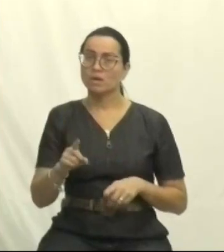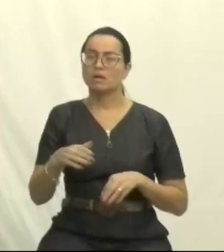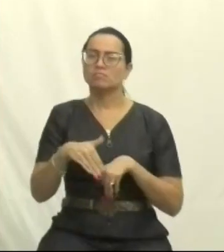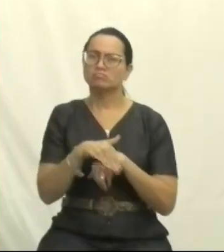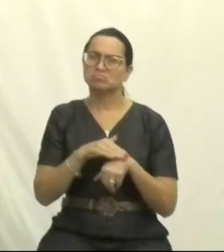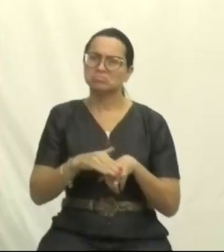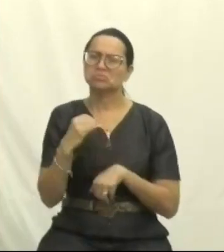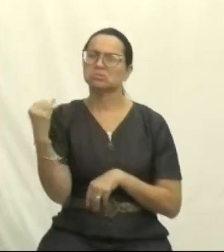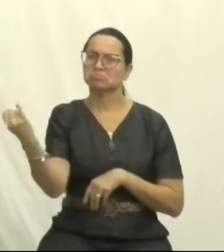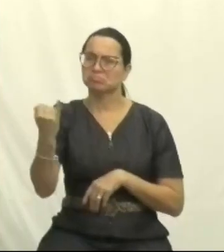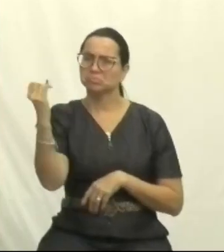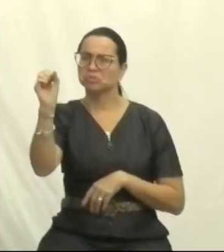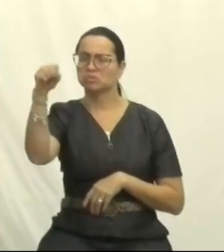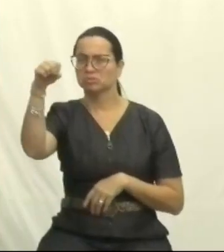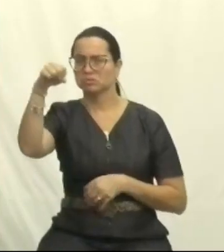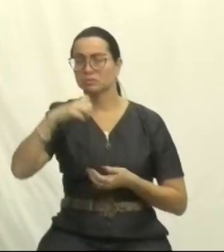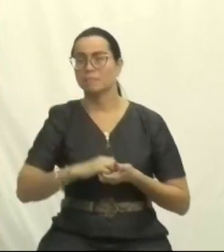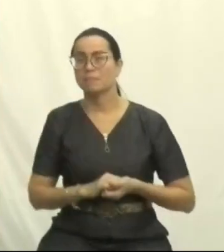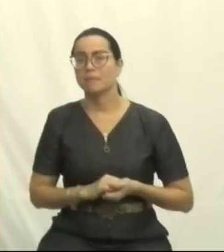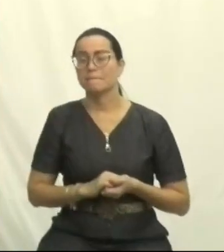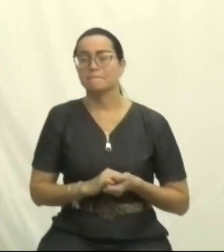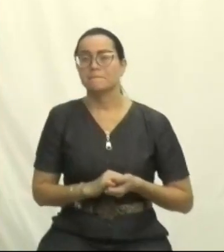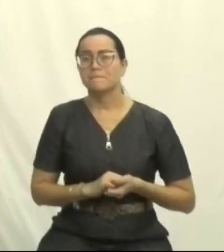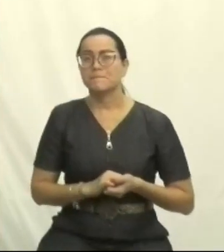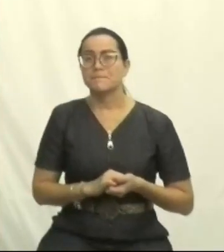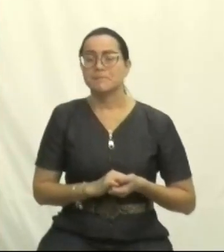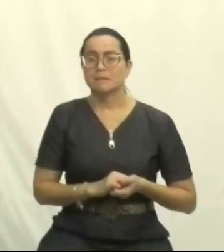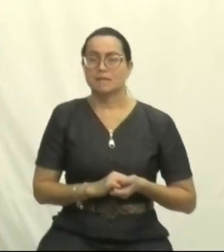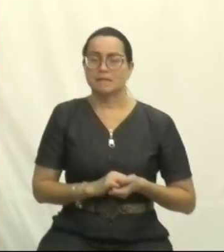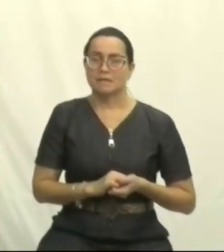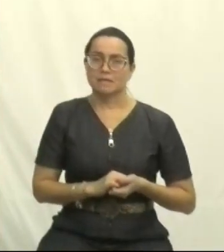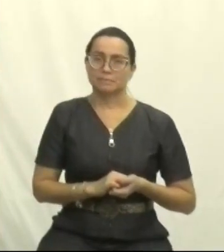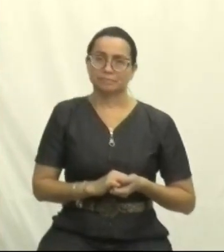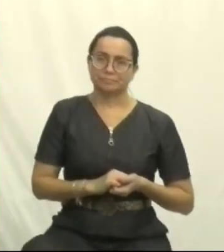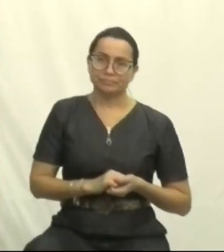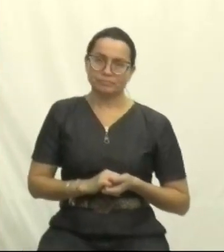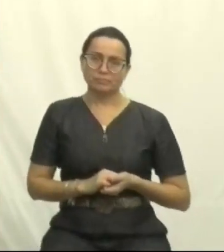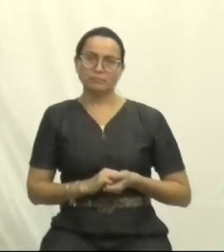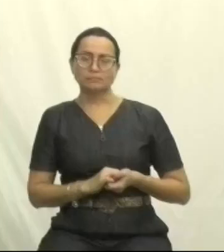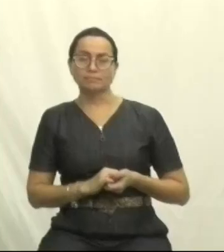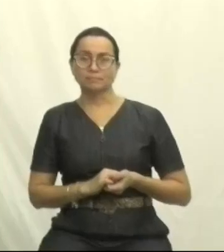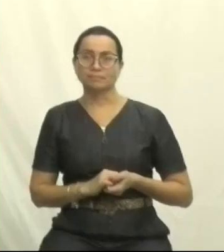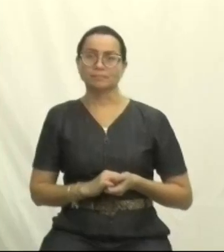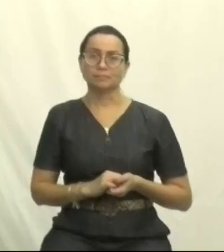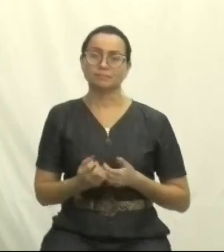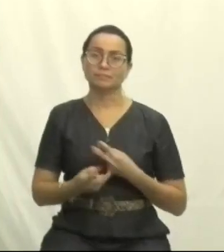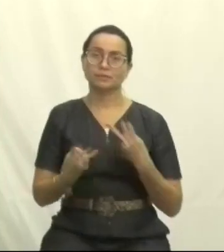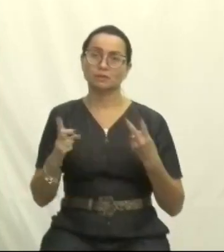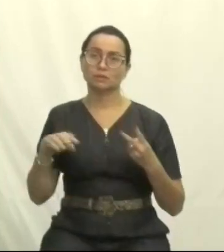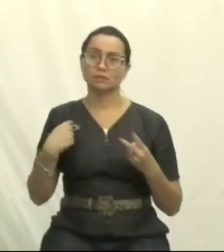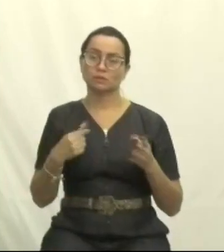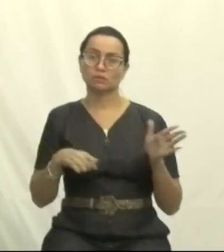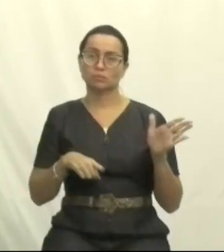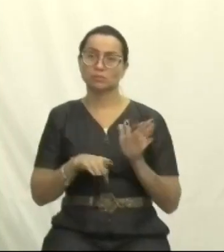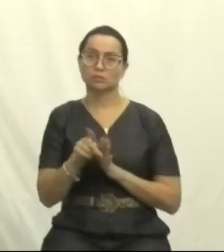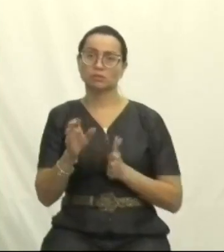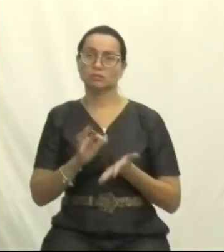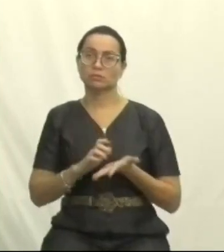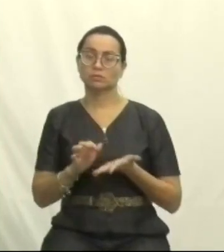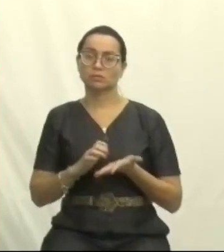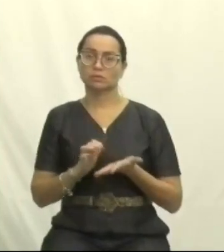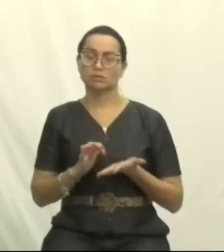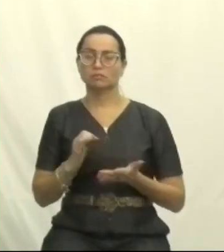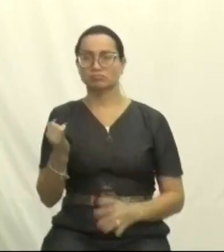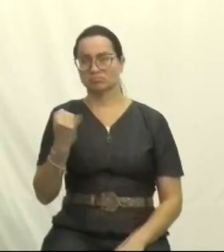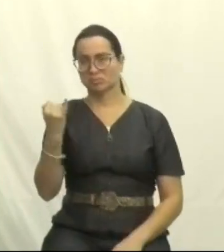muito, muito importante. E uma das coisas que nós questionamos o secretário, e vale a pena